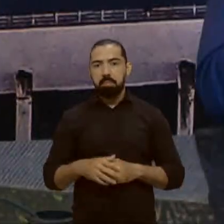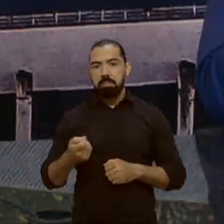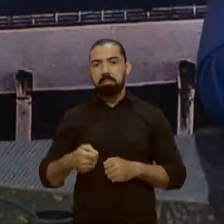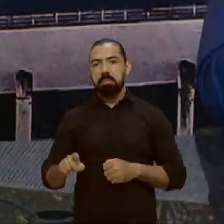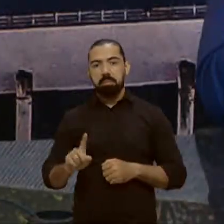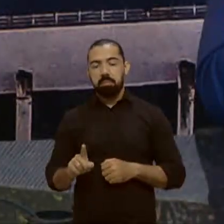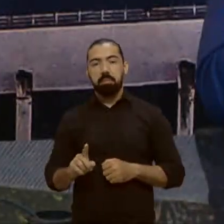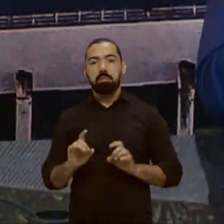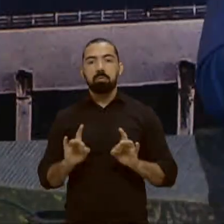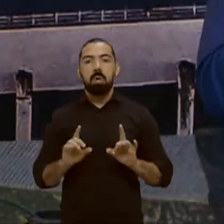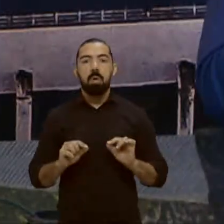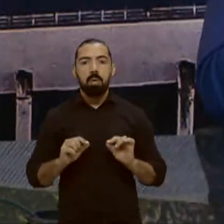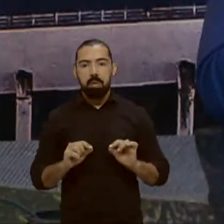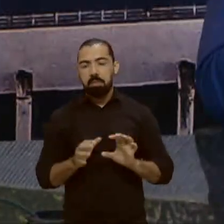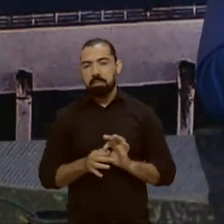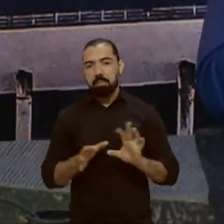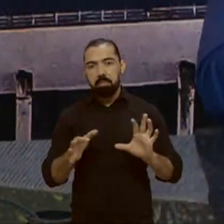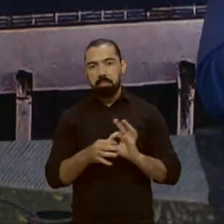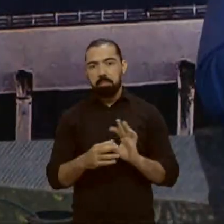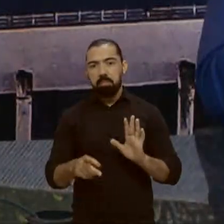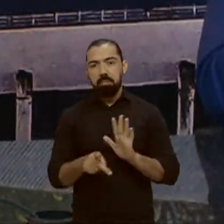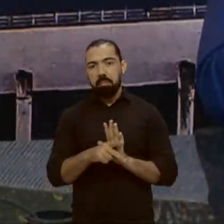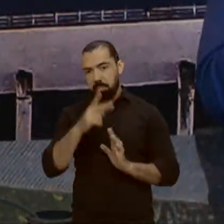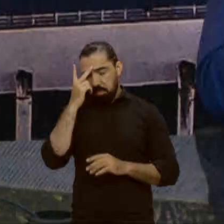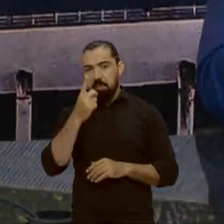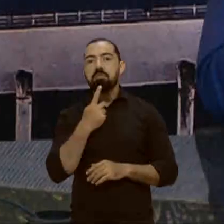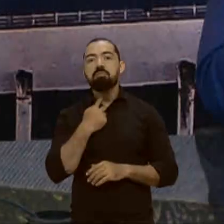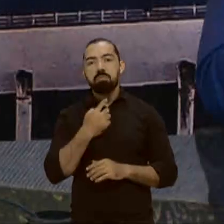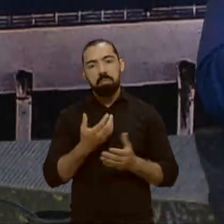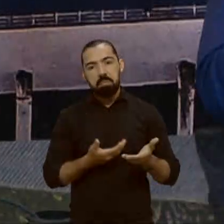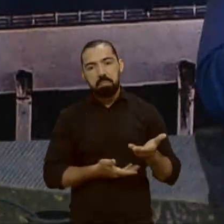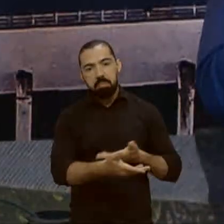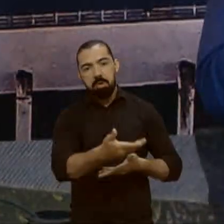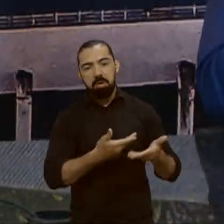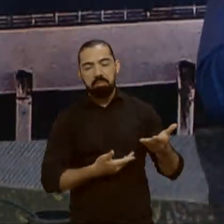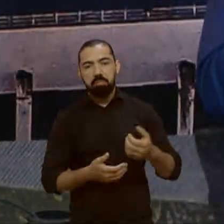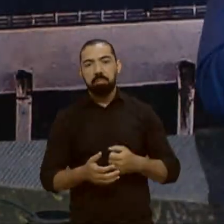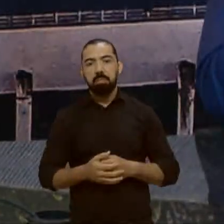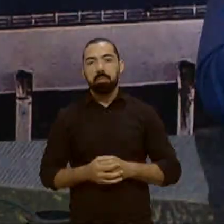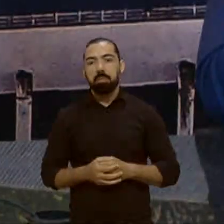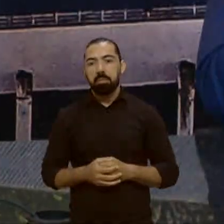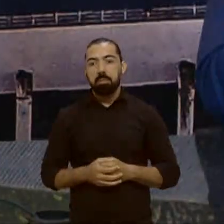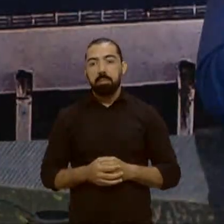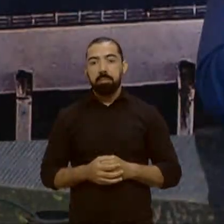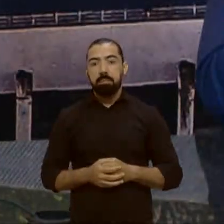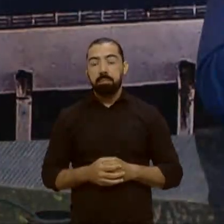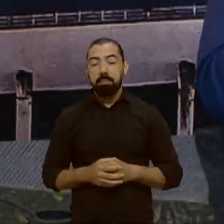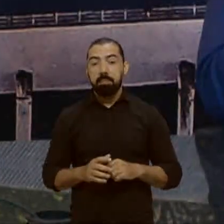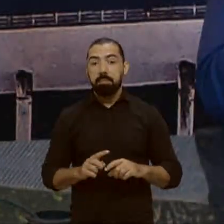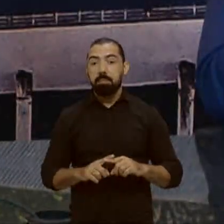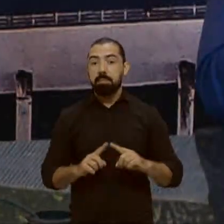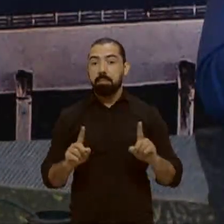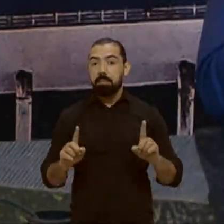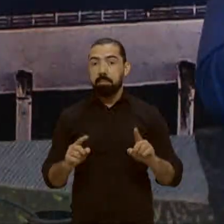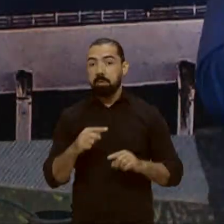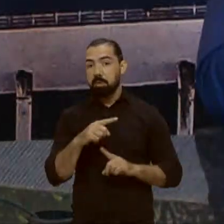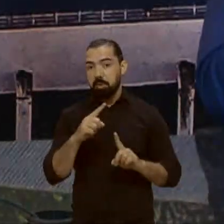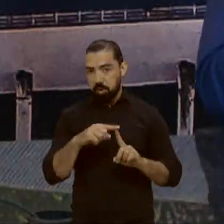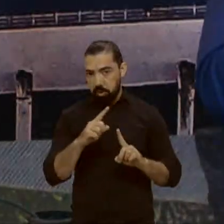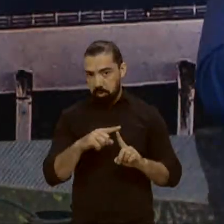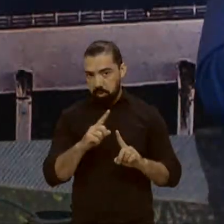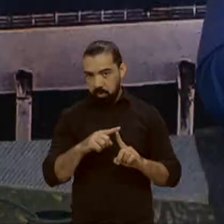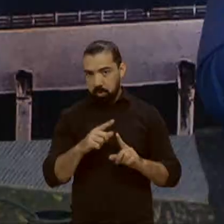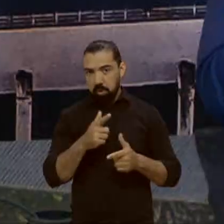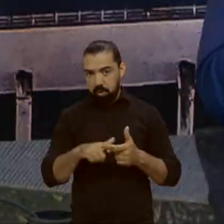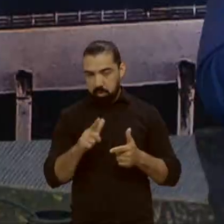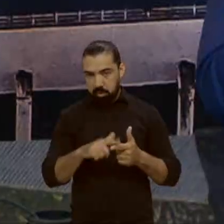necessidade, apenas por liberalidade, por vontade de dizer, desisti, quero meu dinheiro de volta. Isso nunca foi nenhum tipo de impedimento